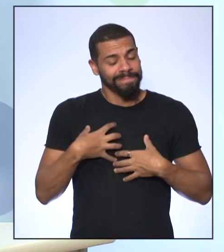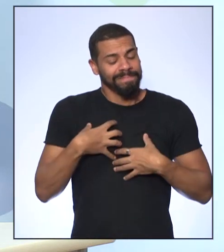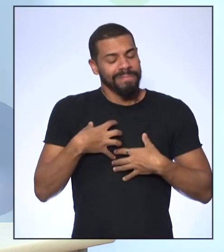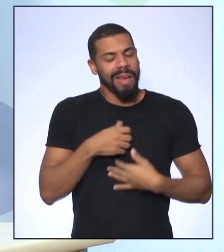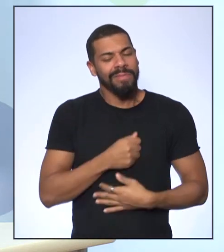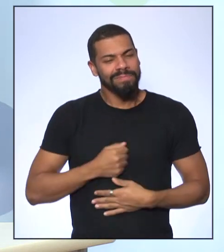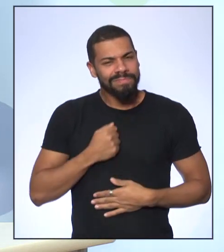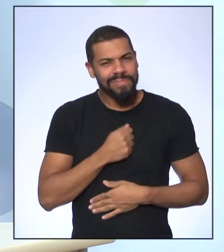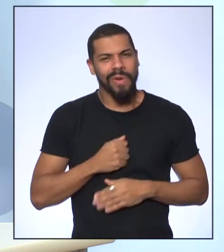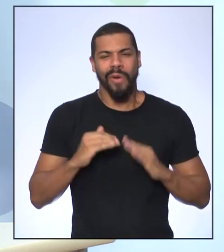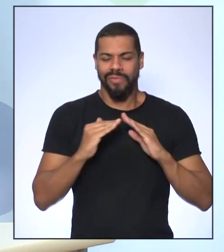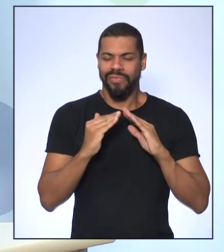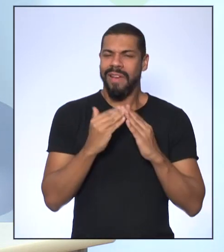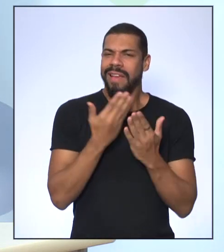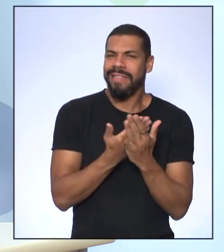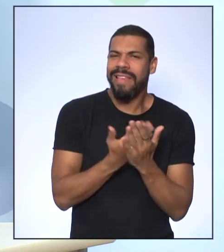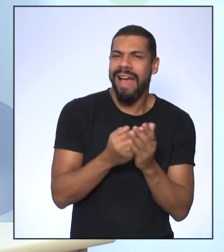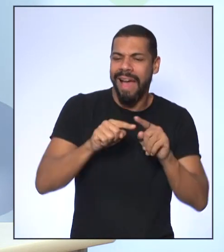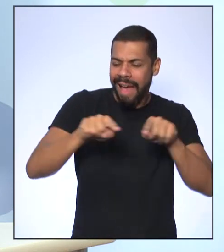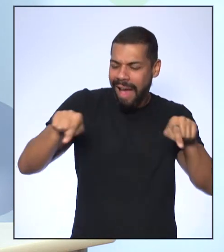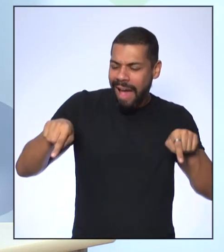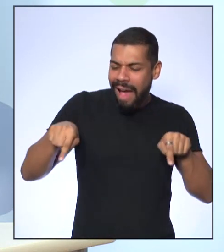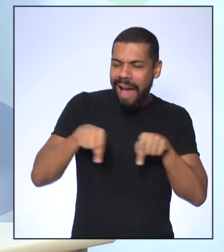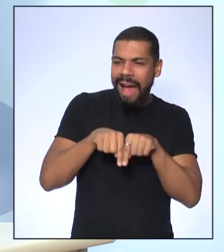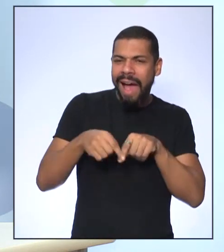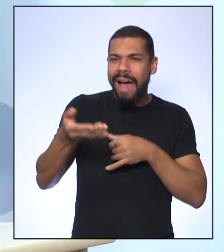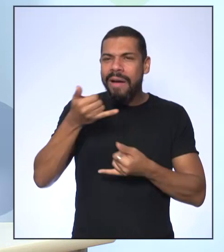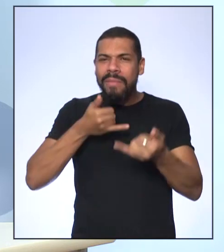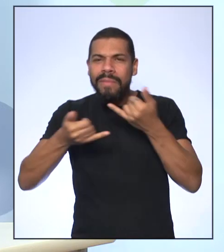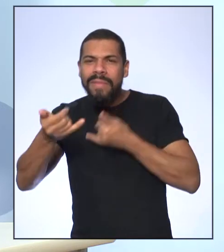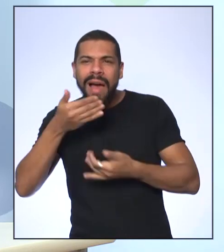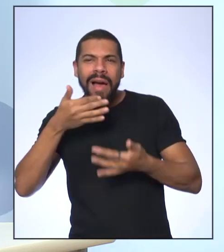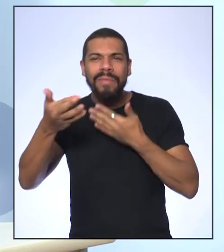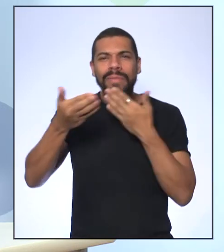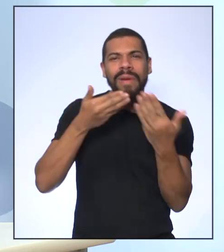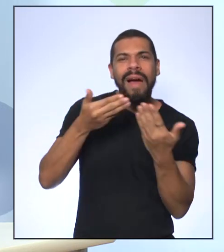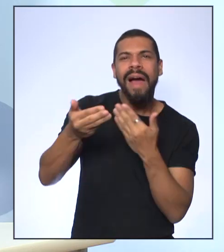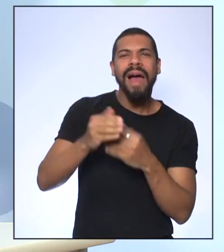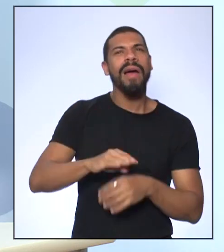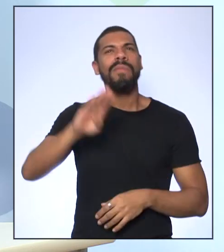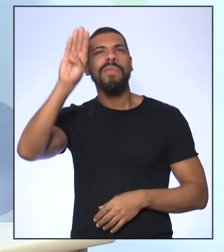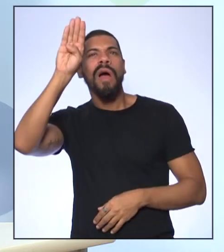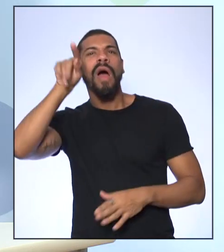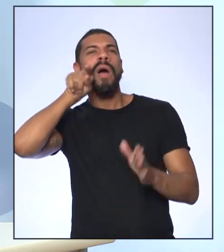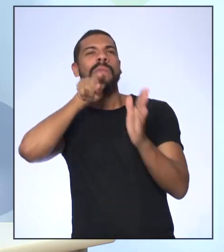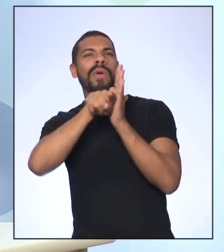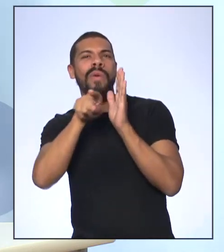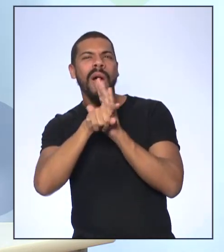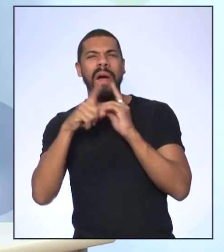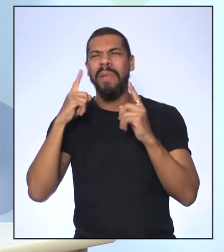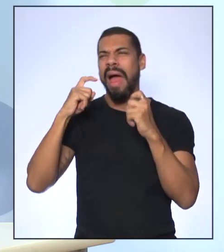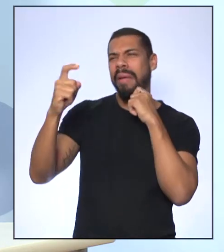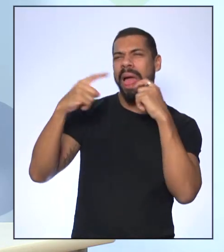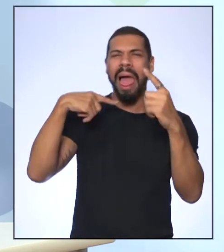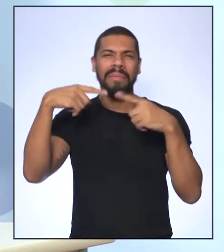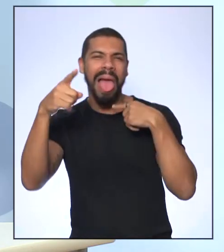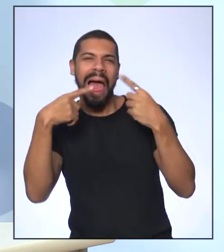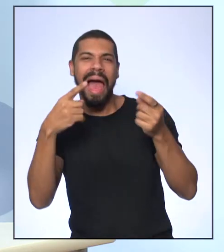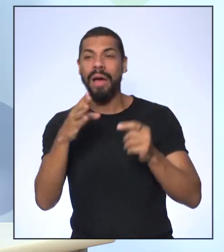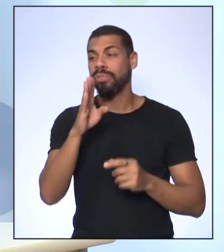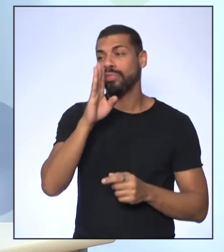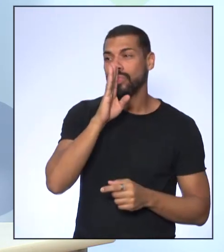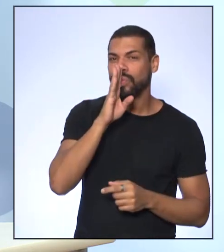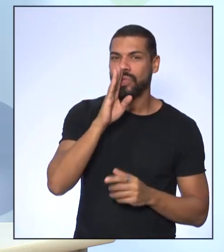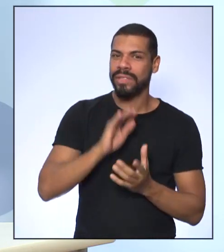sala de aula. Na sala de aula a gente fala com vocês, vocês respondem, levantam a mão, fazem um barulho, uma bagunça danada, pede silêncio,